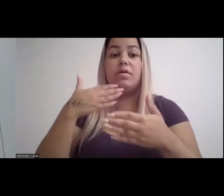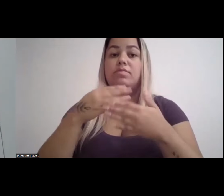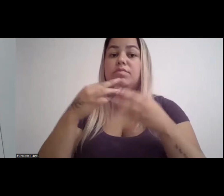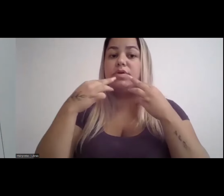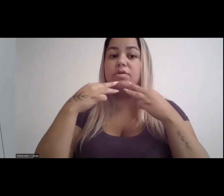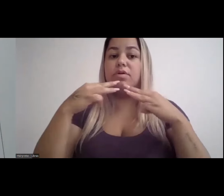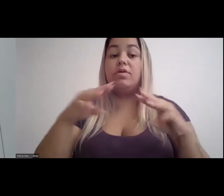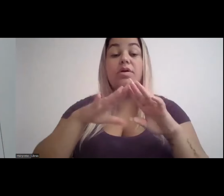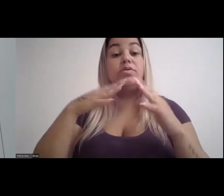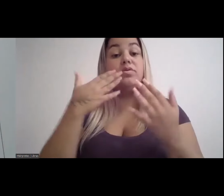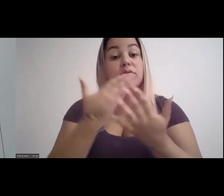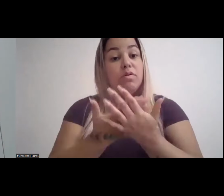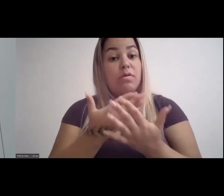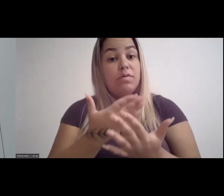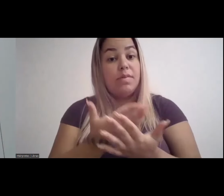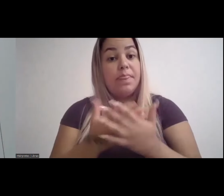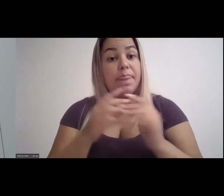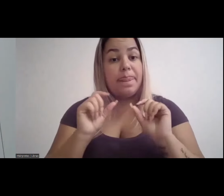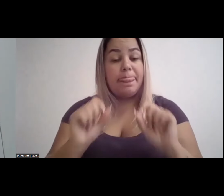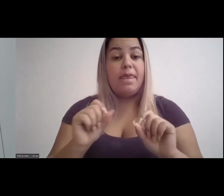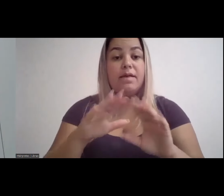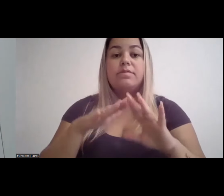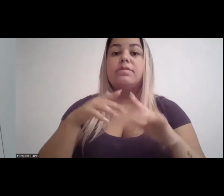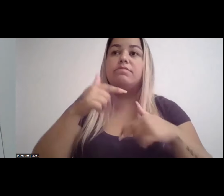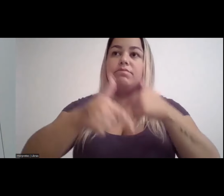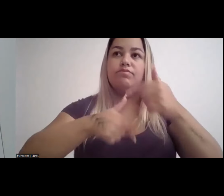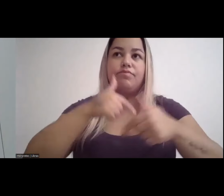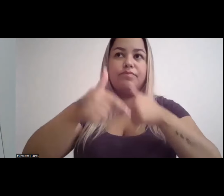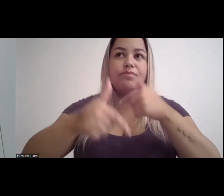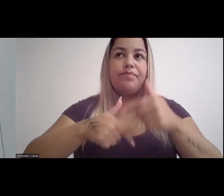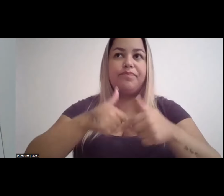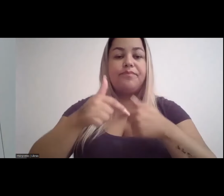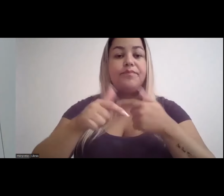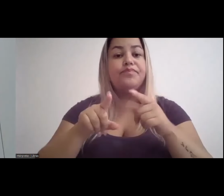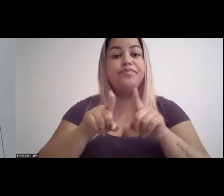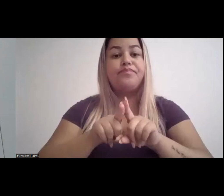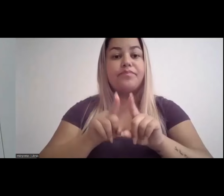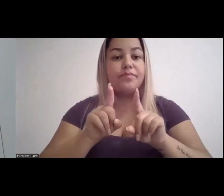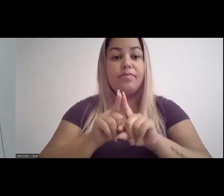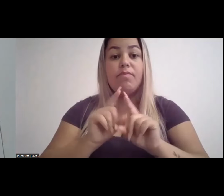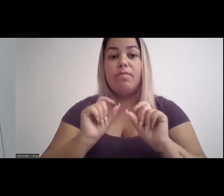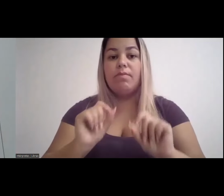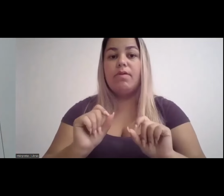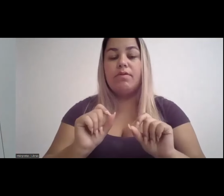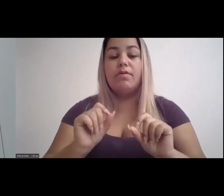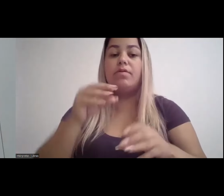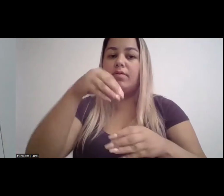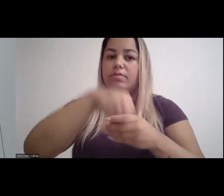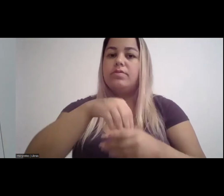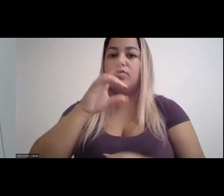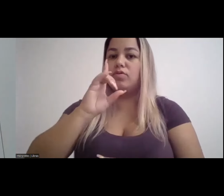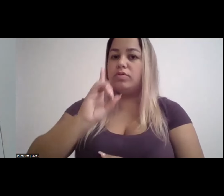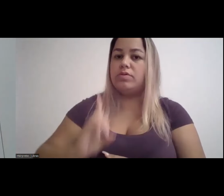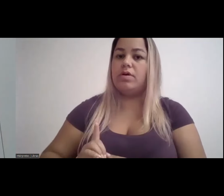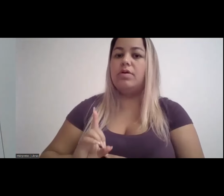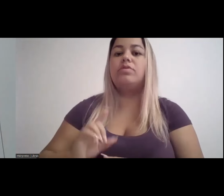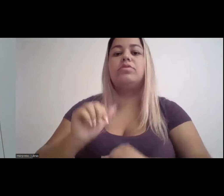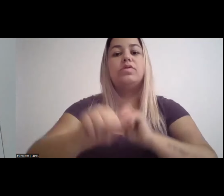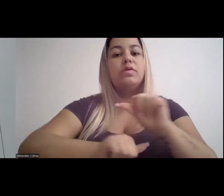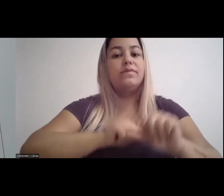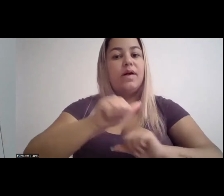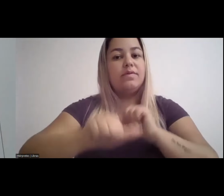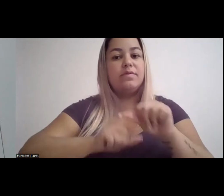escola. Uma das formas como a gente trabalha é com projetos de inovação. Eu atuo exatamente dentro da diretoria de inovação